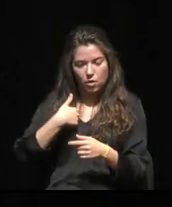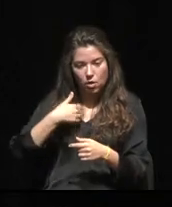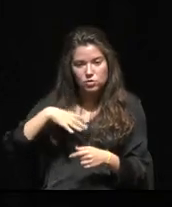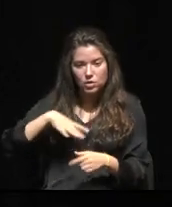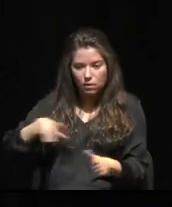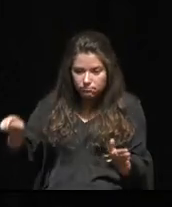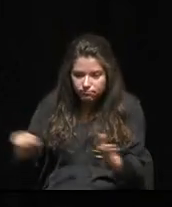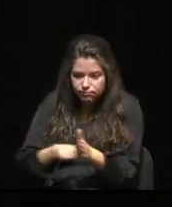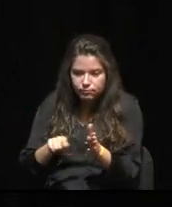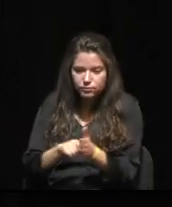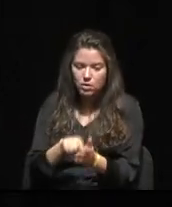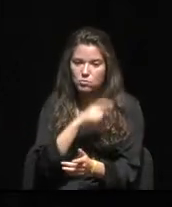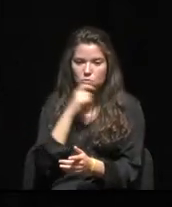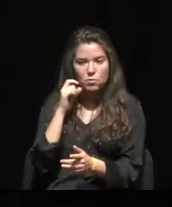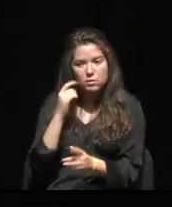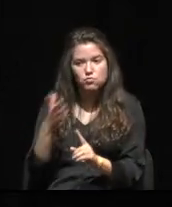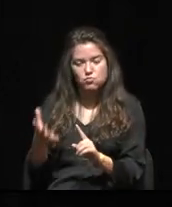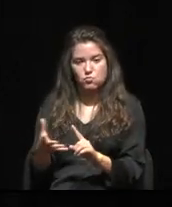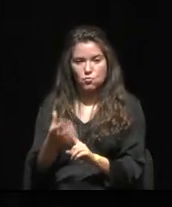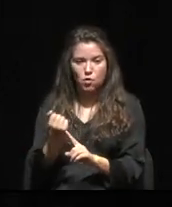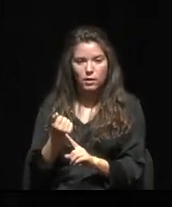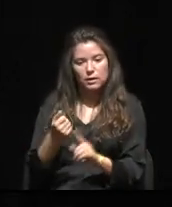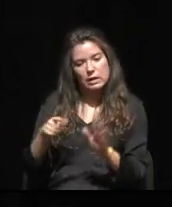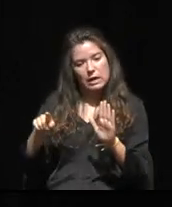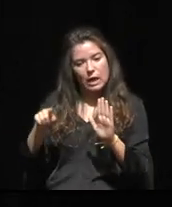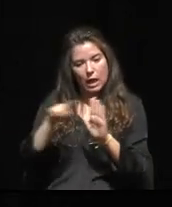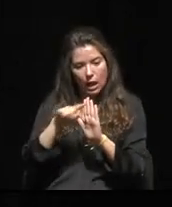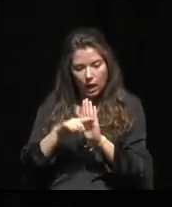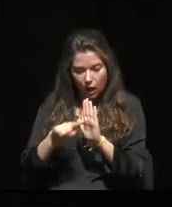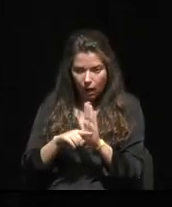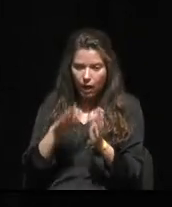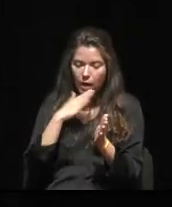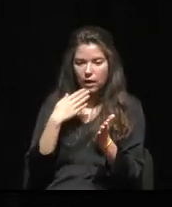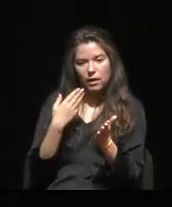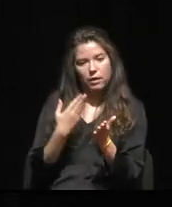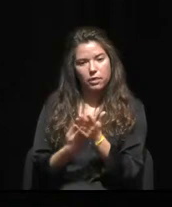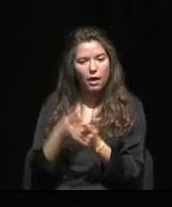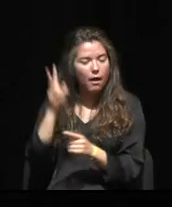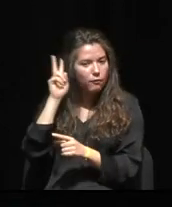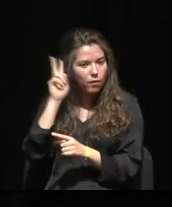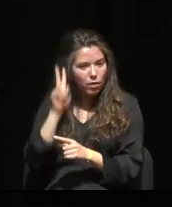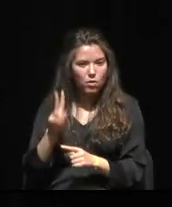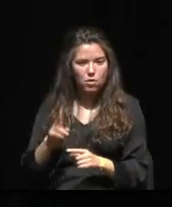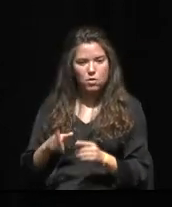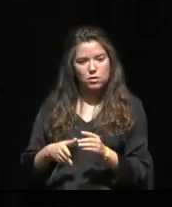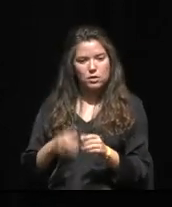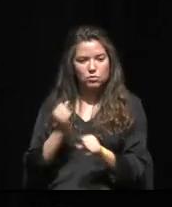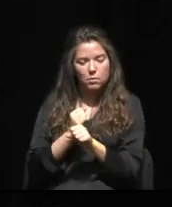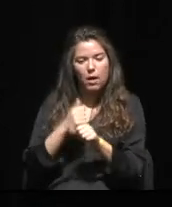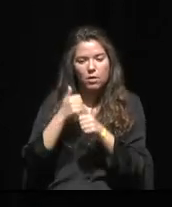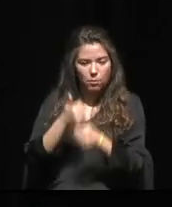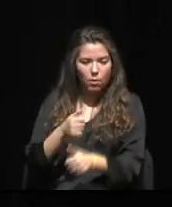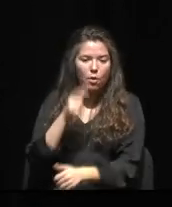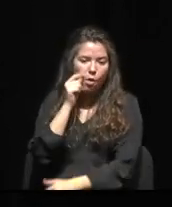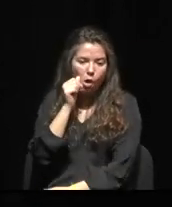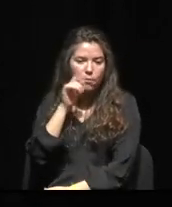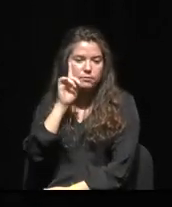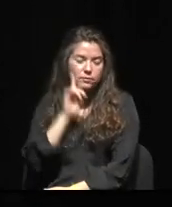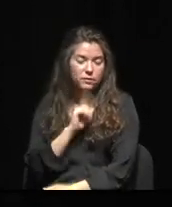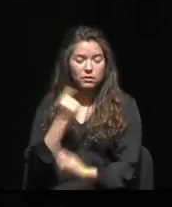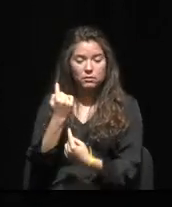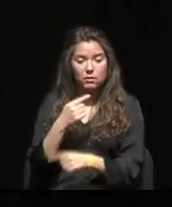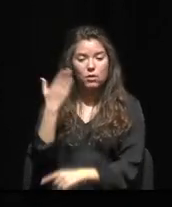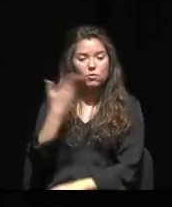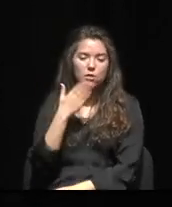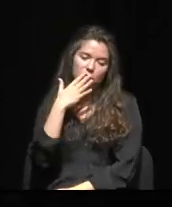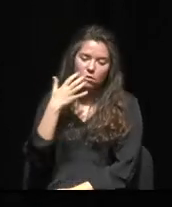promessas e tomem as indispensáveis medidas que dignifiquem valorizem e promovam estes homens e estas mulheres que TM o direito